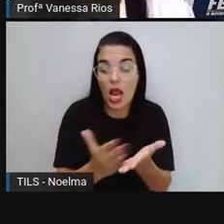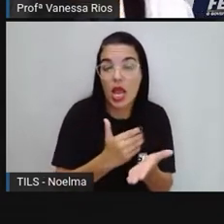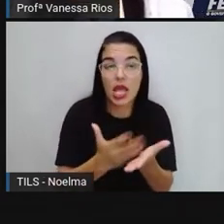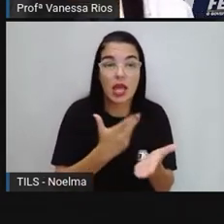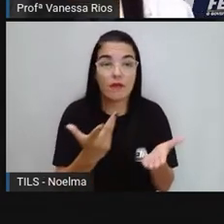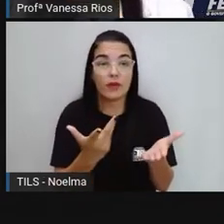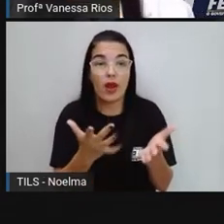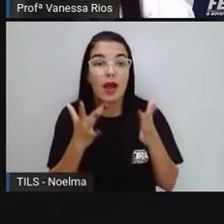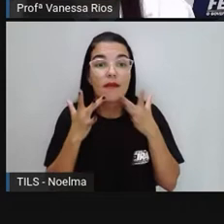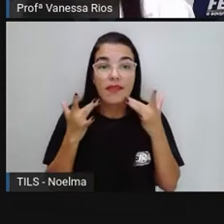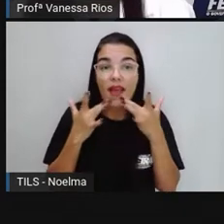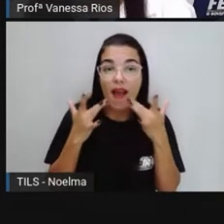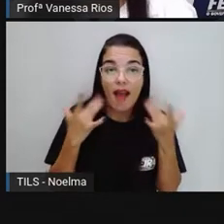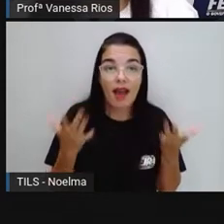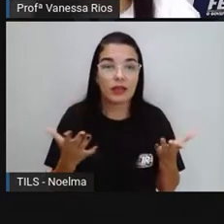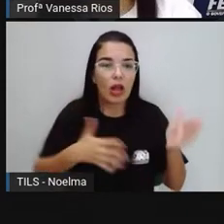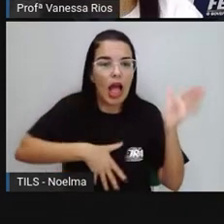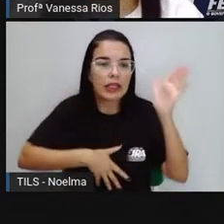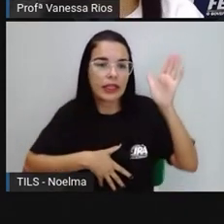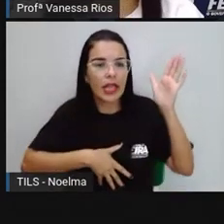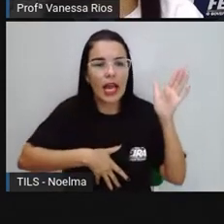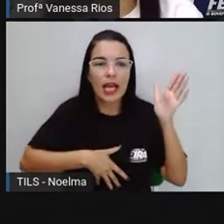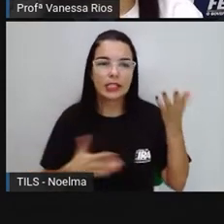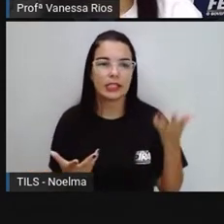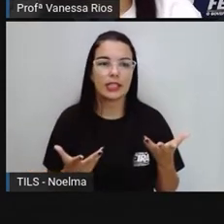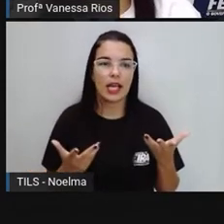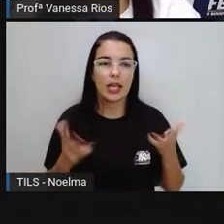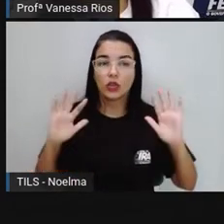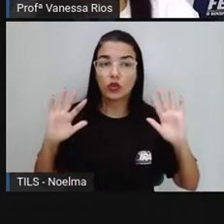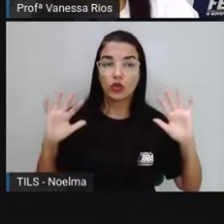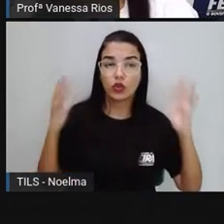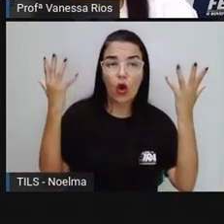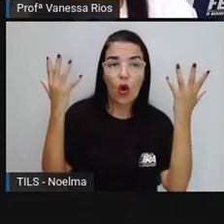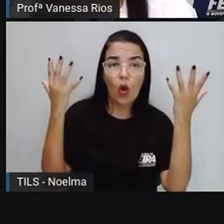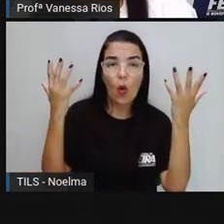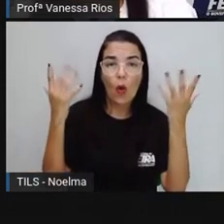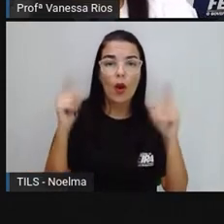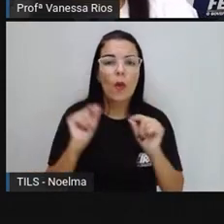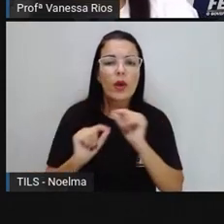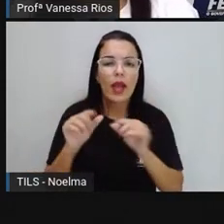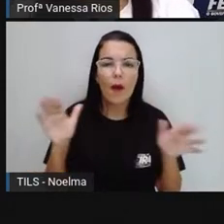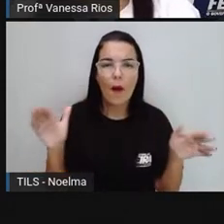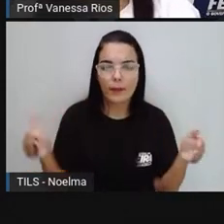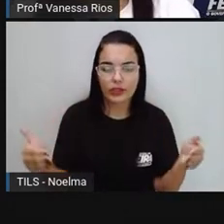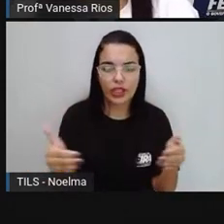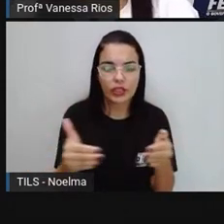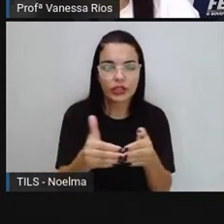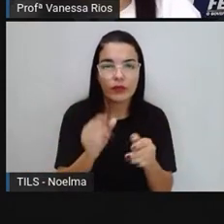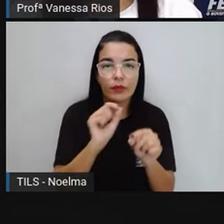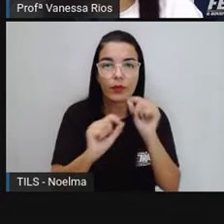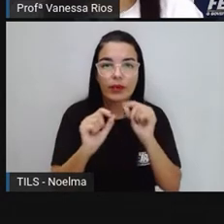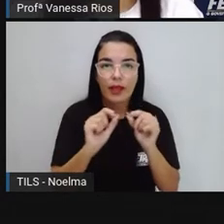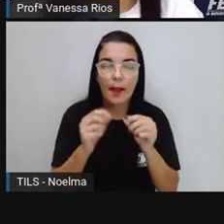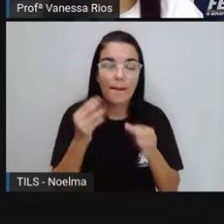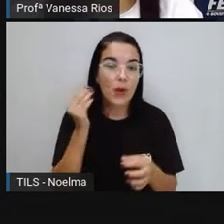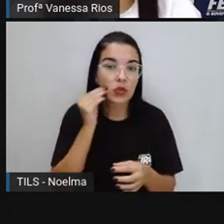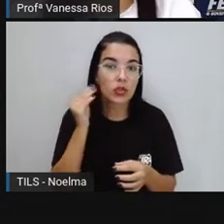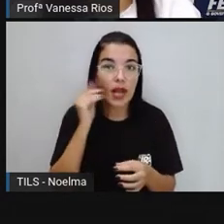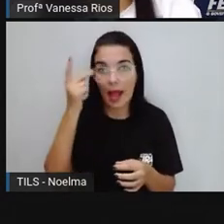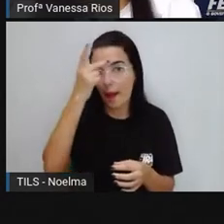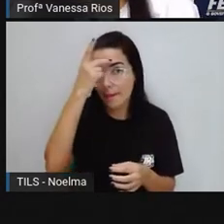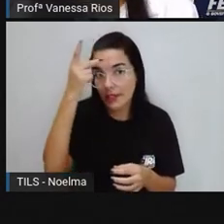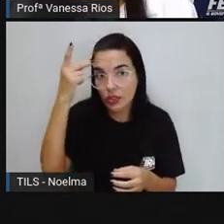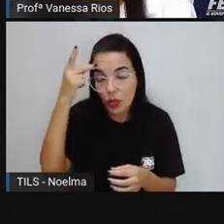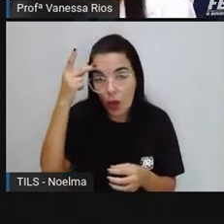show, de um game, de um programa de TV, com o objetivo de convencer o leitor ou o espectador